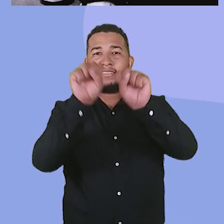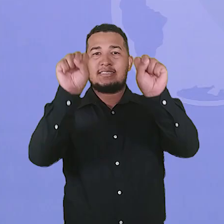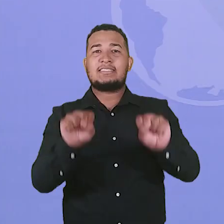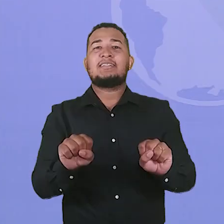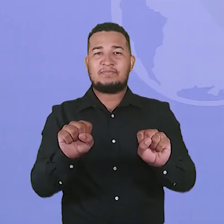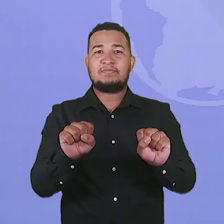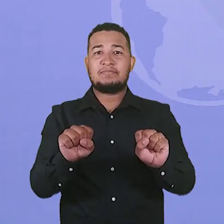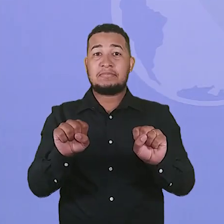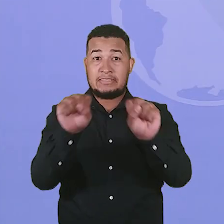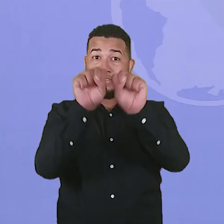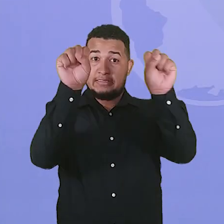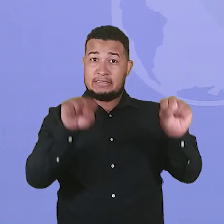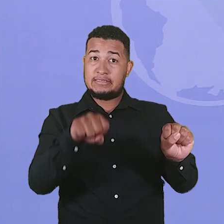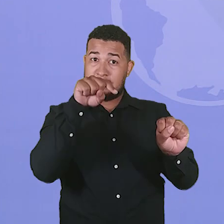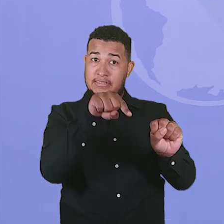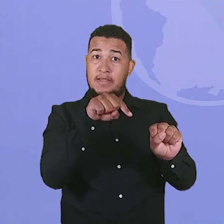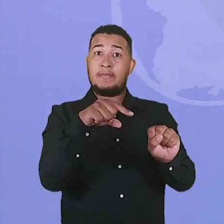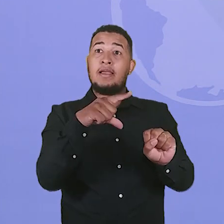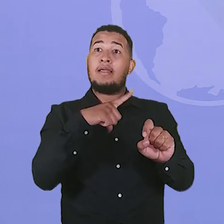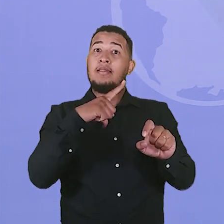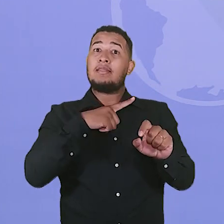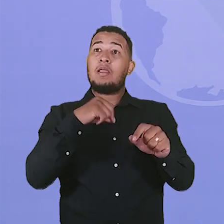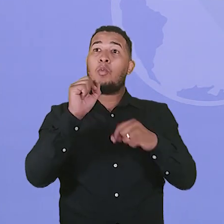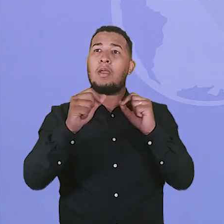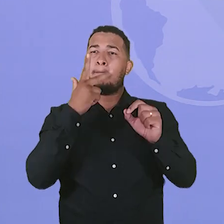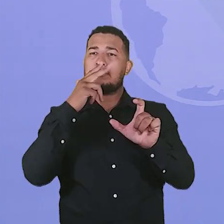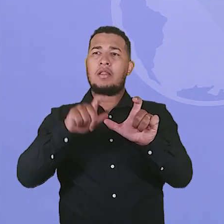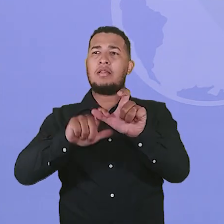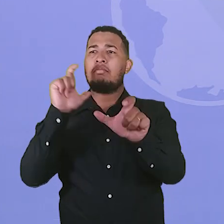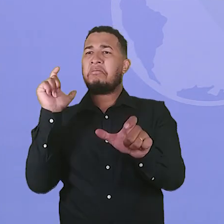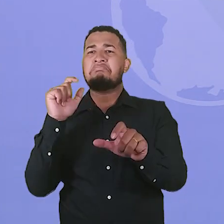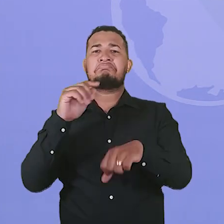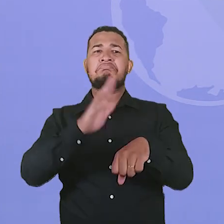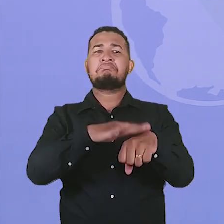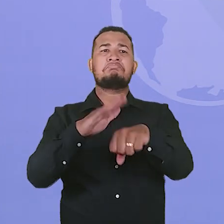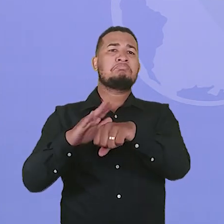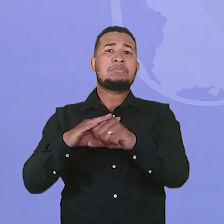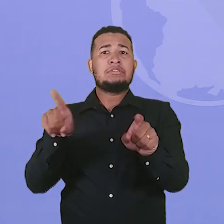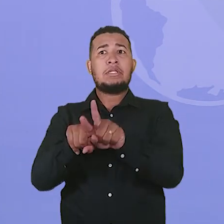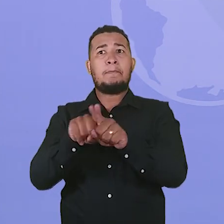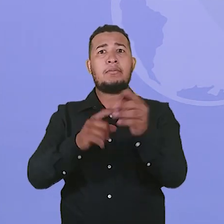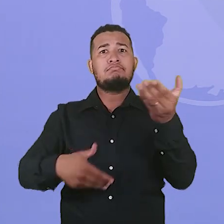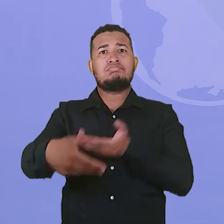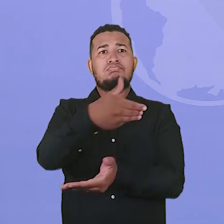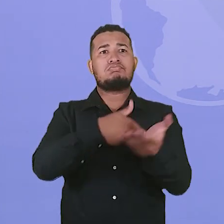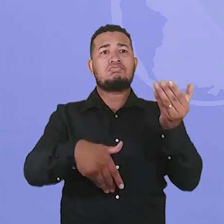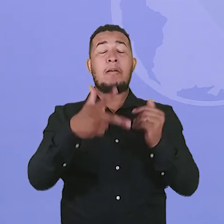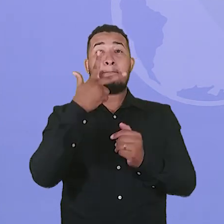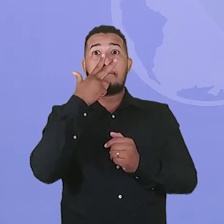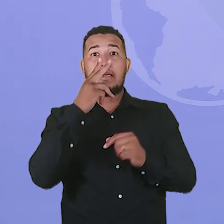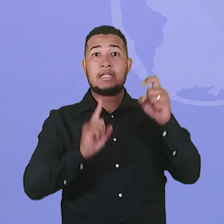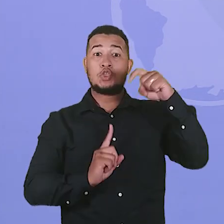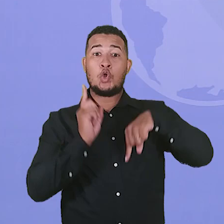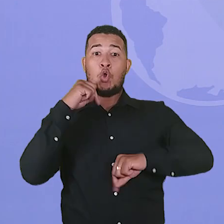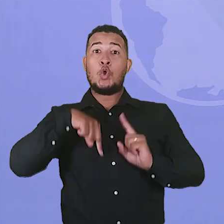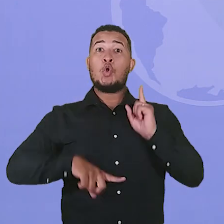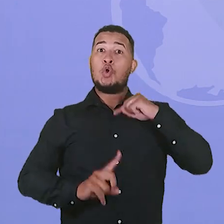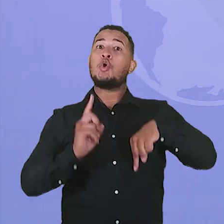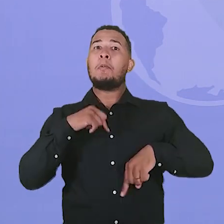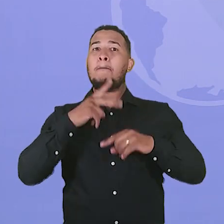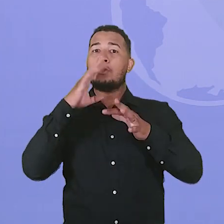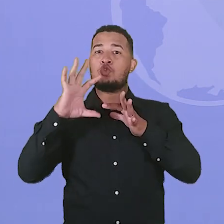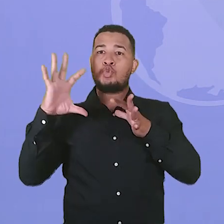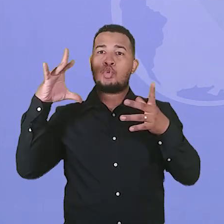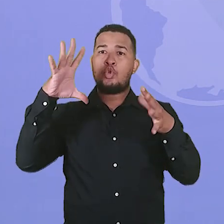sistema. E esse sistema tinha interdependência, interagiu entre si como um corpo, como